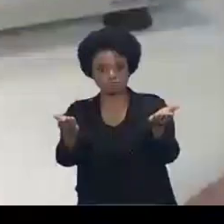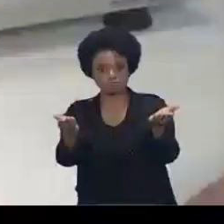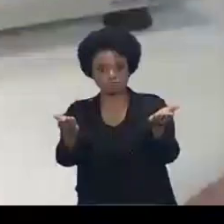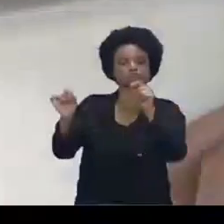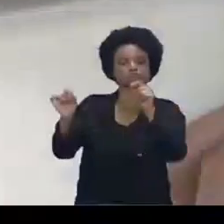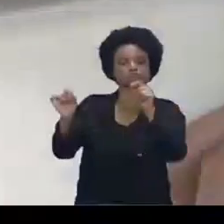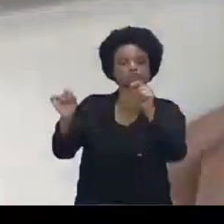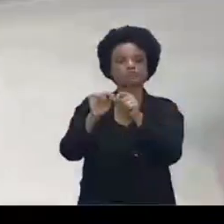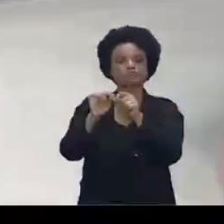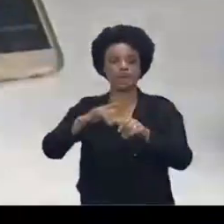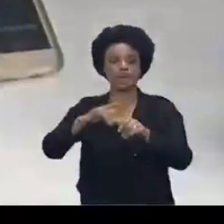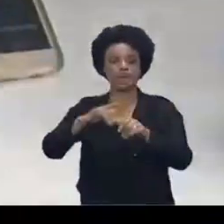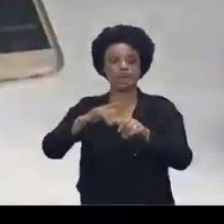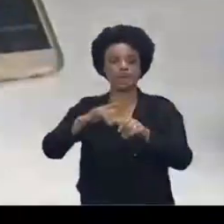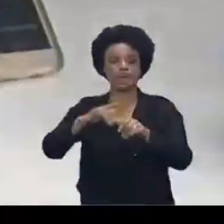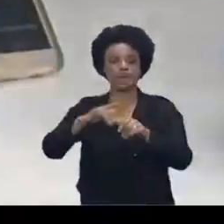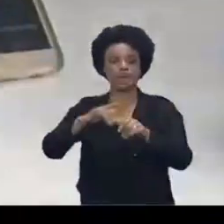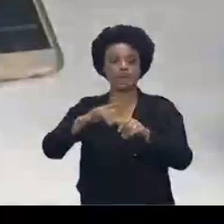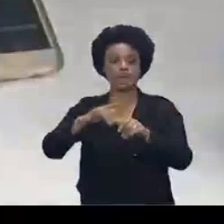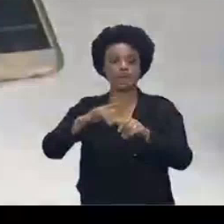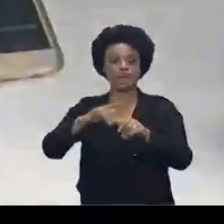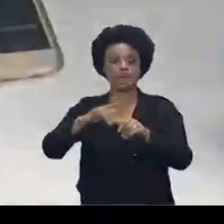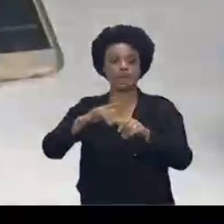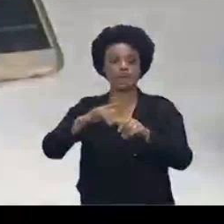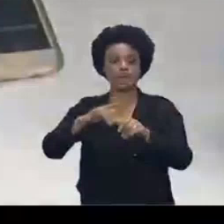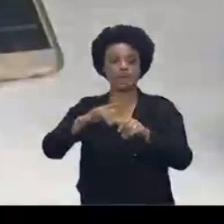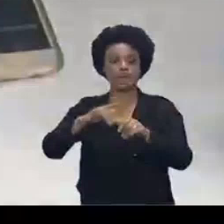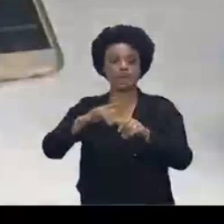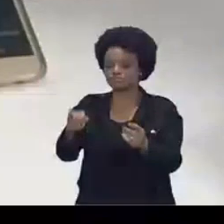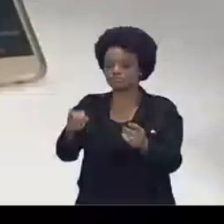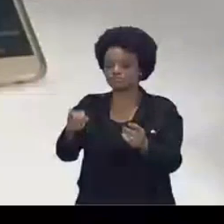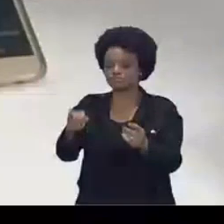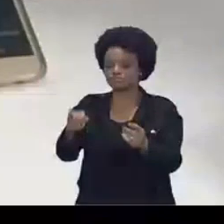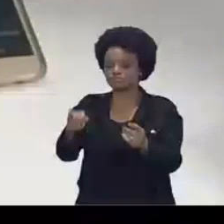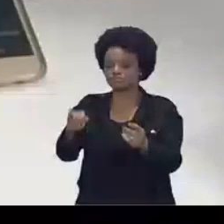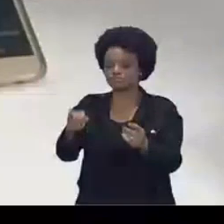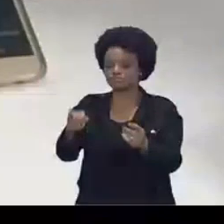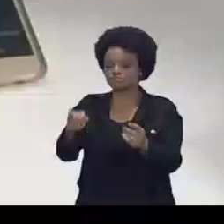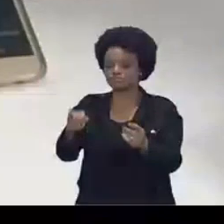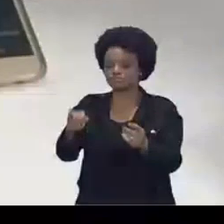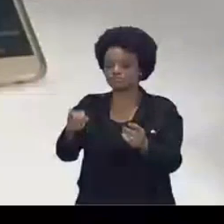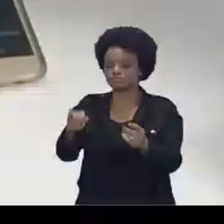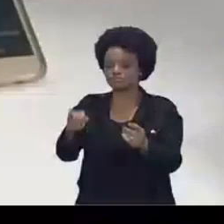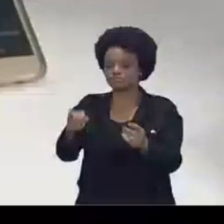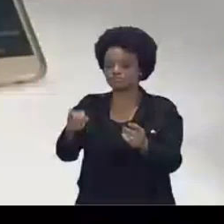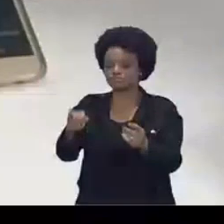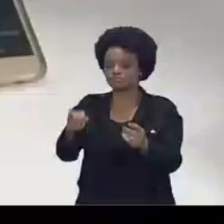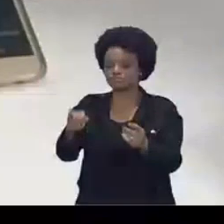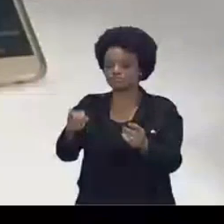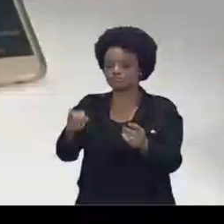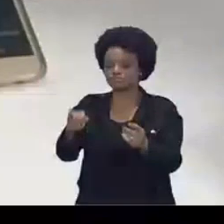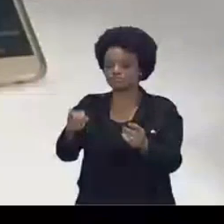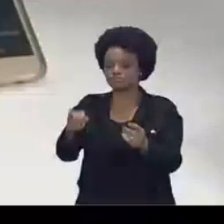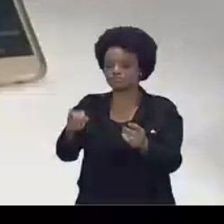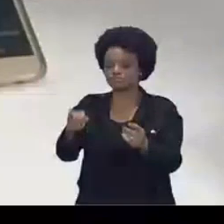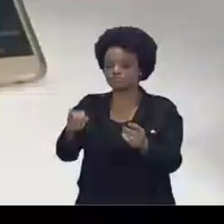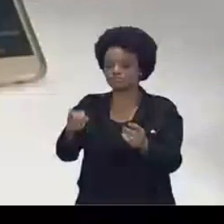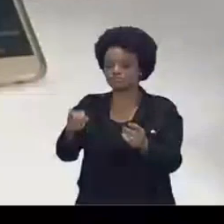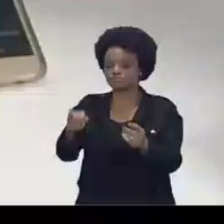medidas contínuas, medida 1, 2, 3 e 4, tá? Para ficar tudo um movimento realmente